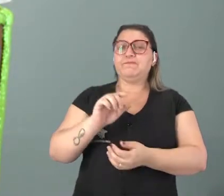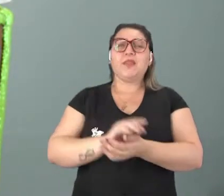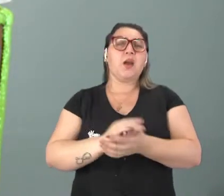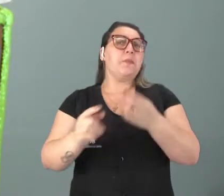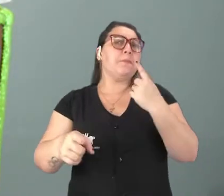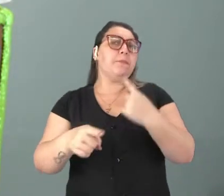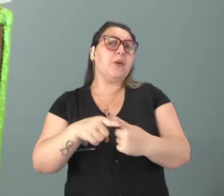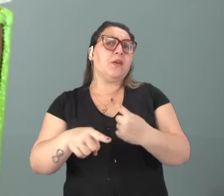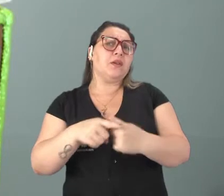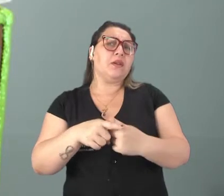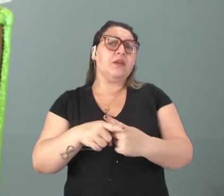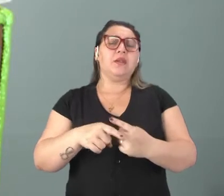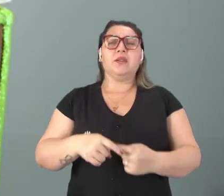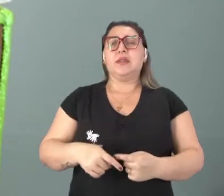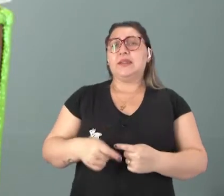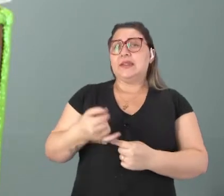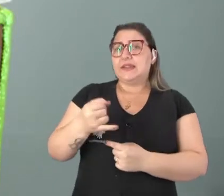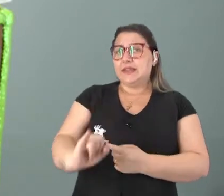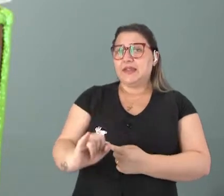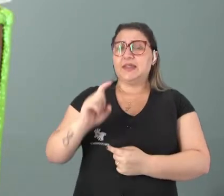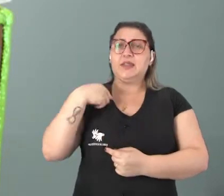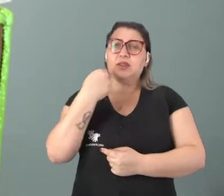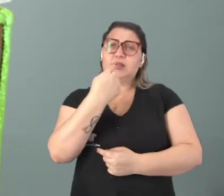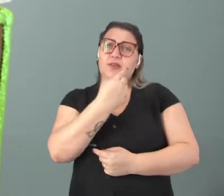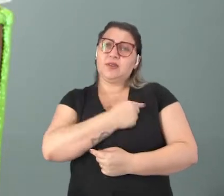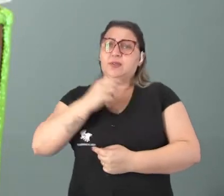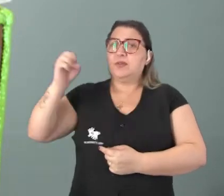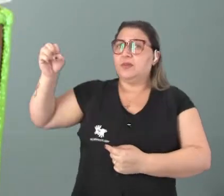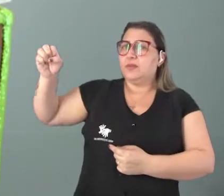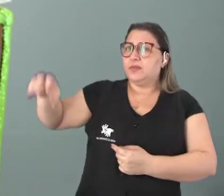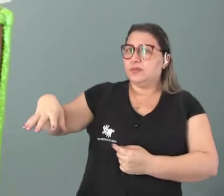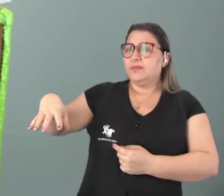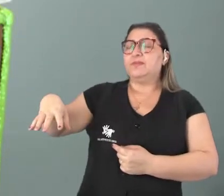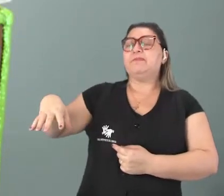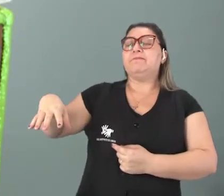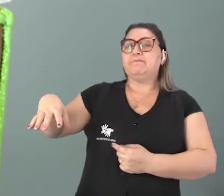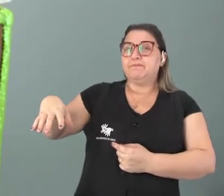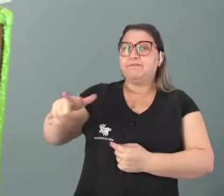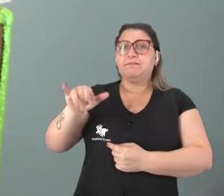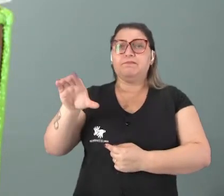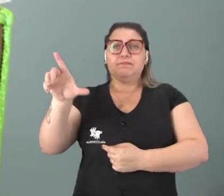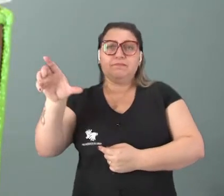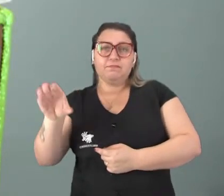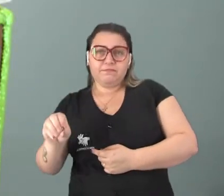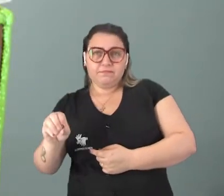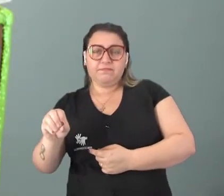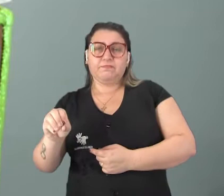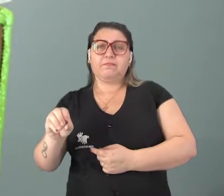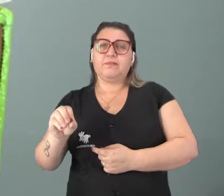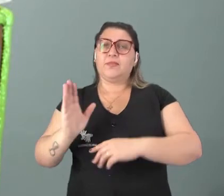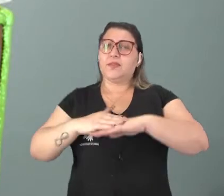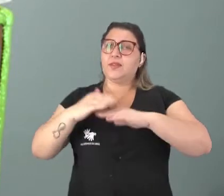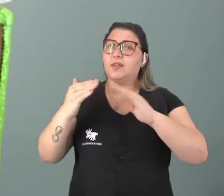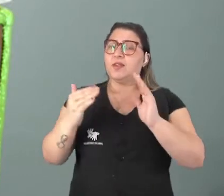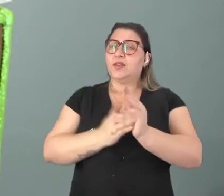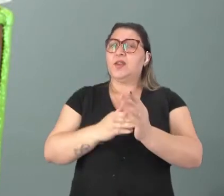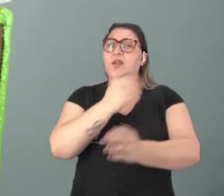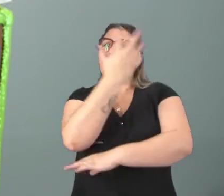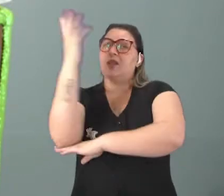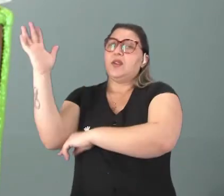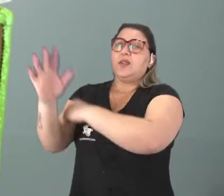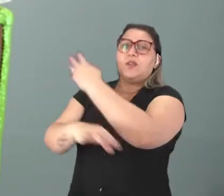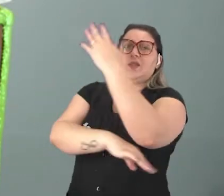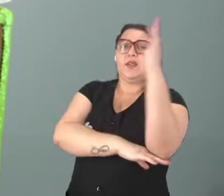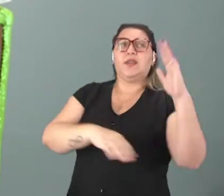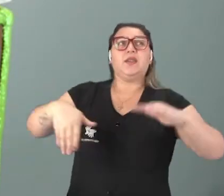Por quê? Porque se nós jogarmos, né, esse lixo todo na natureza, no meio